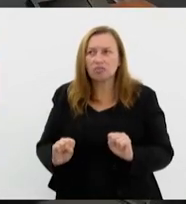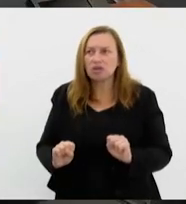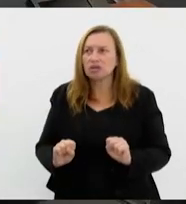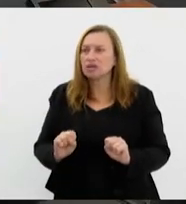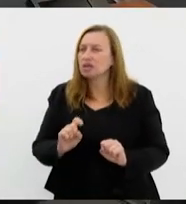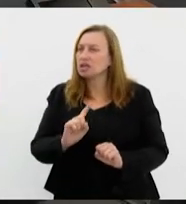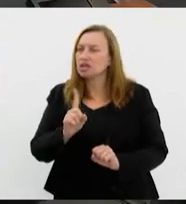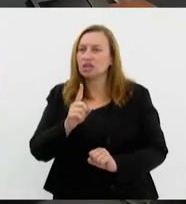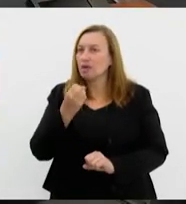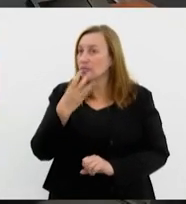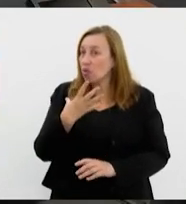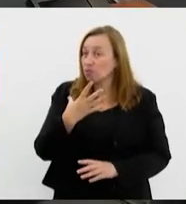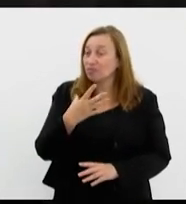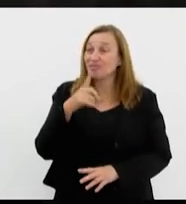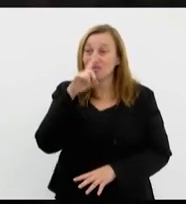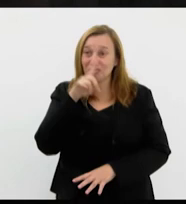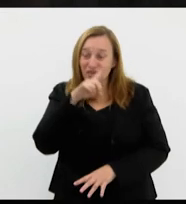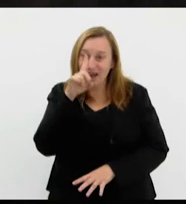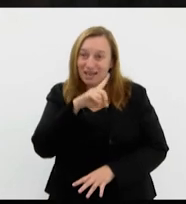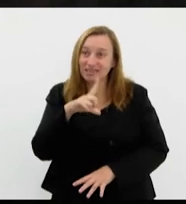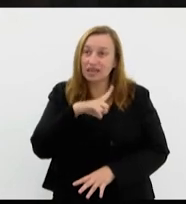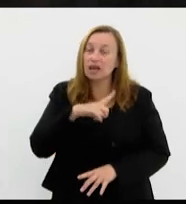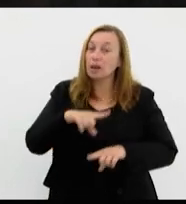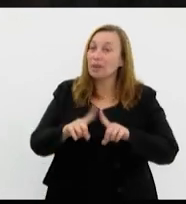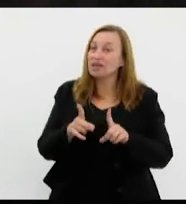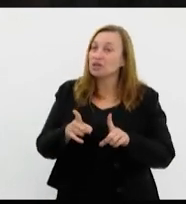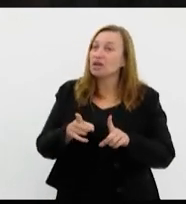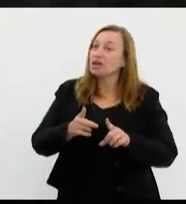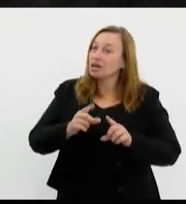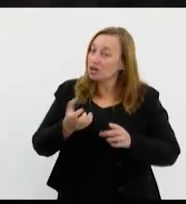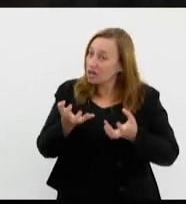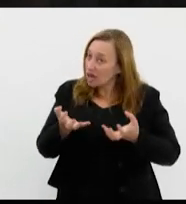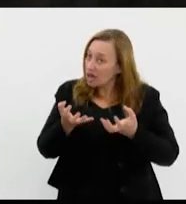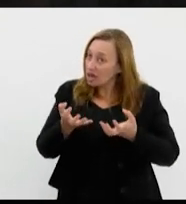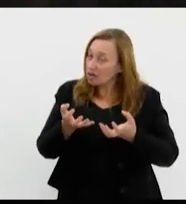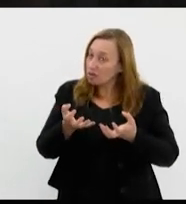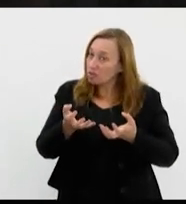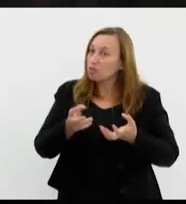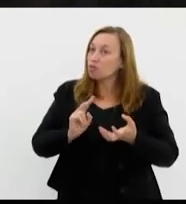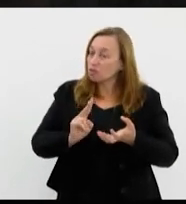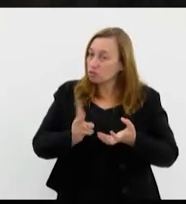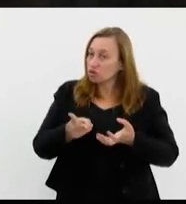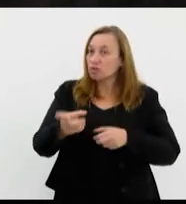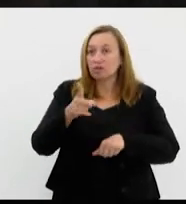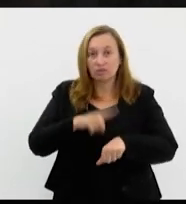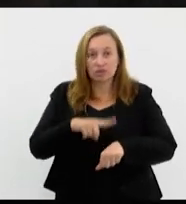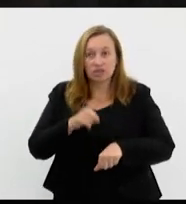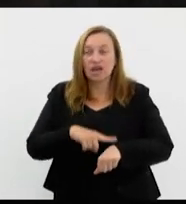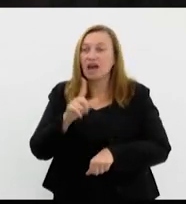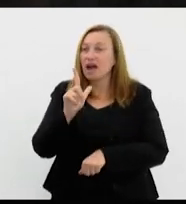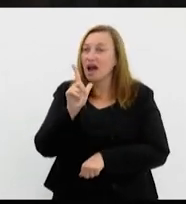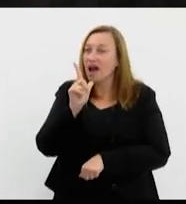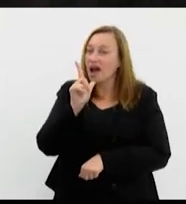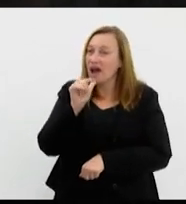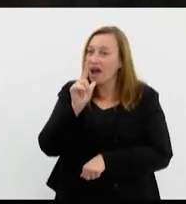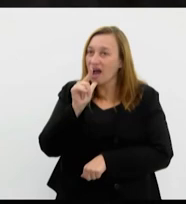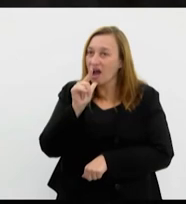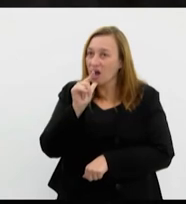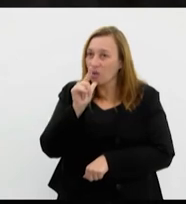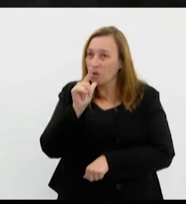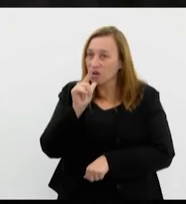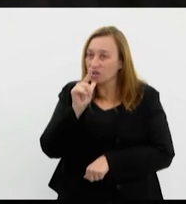funciona. Mas eu não quero sair do tema. A Águas do Rio é uma